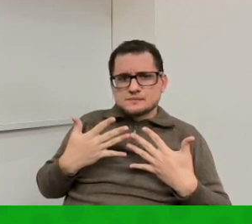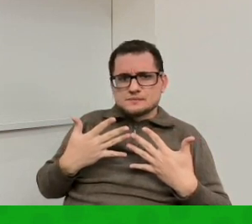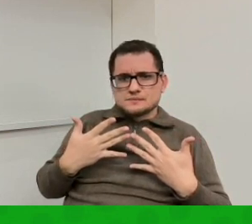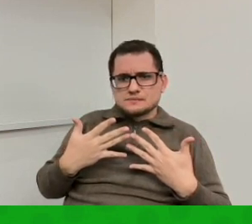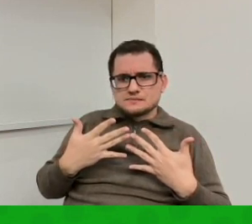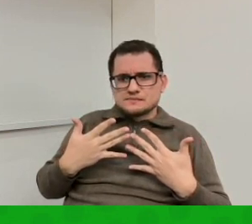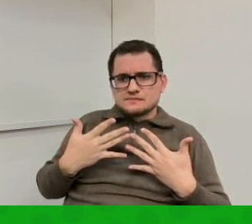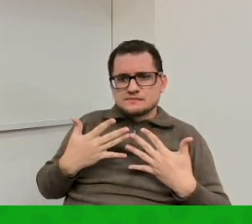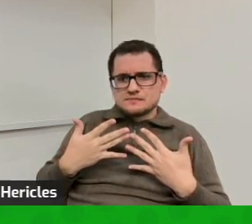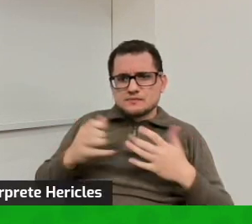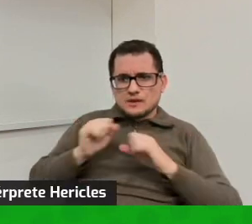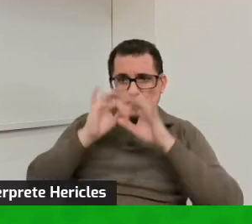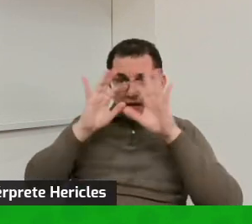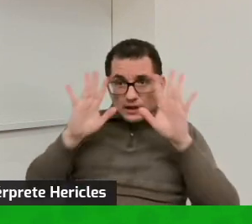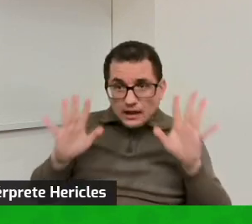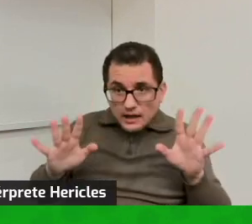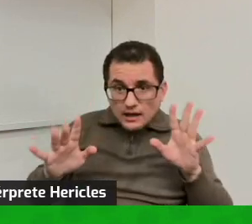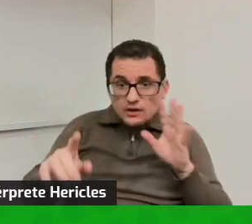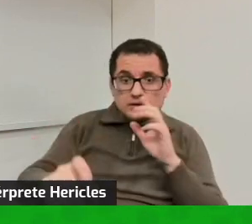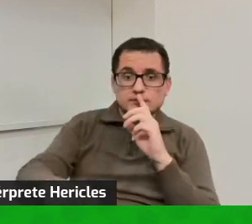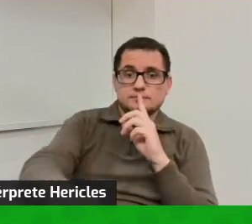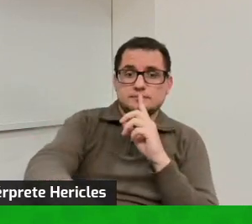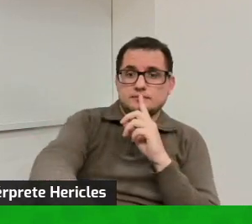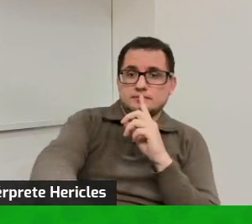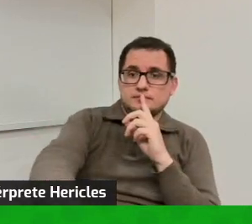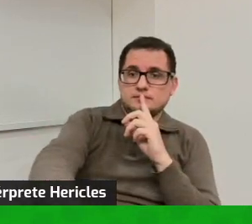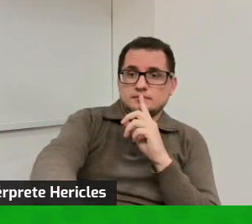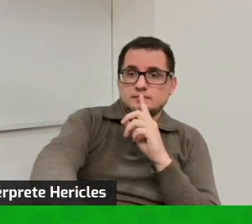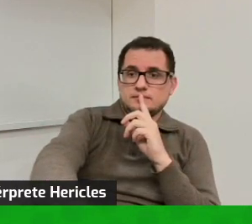Ficou claro o uso?